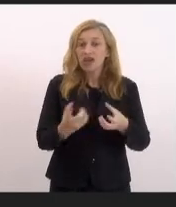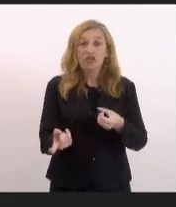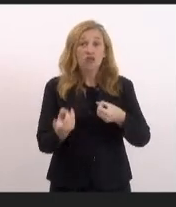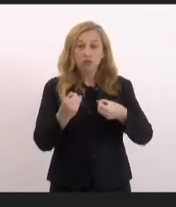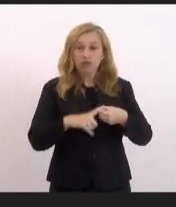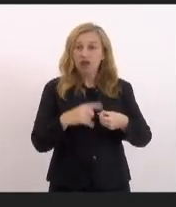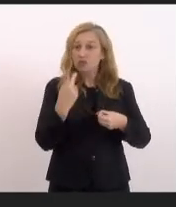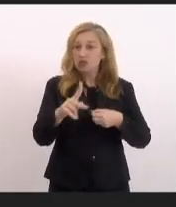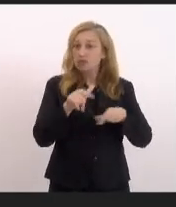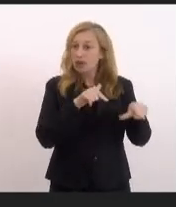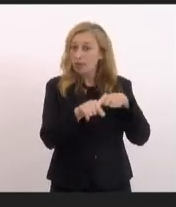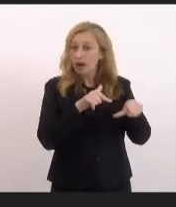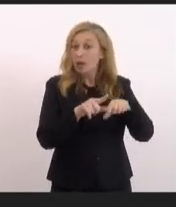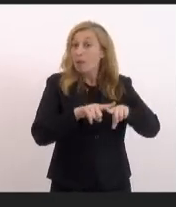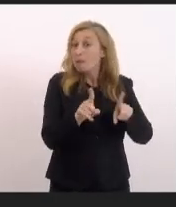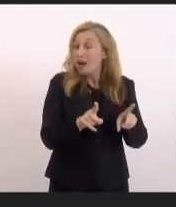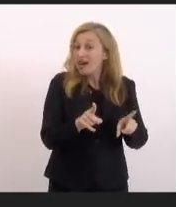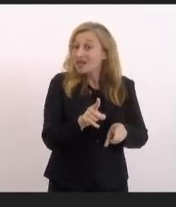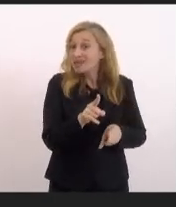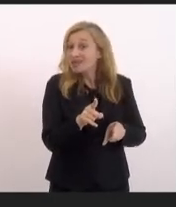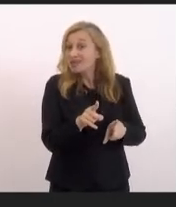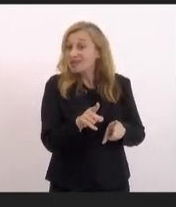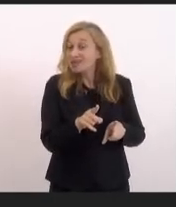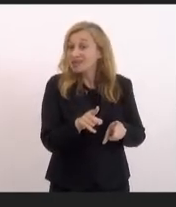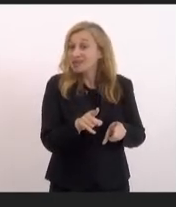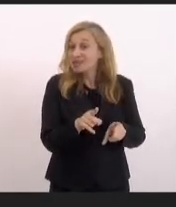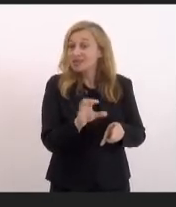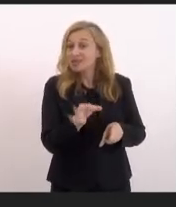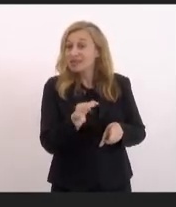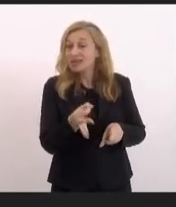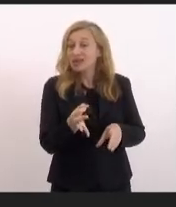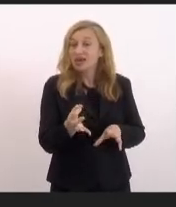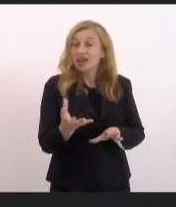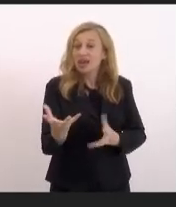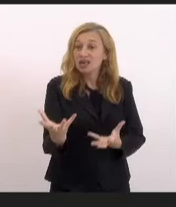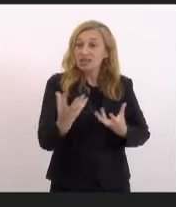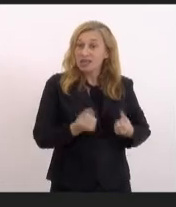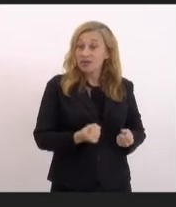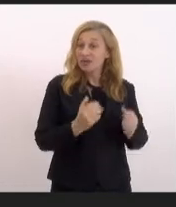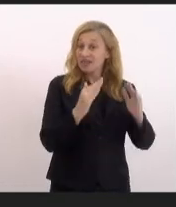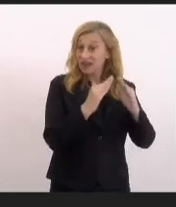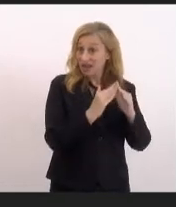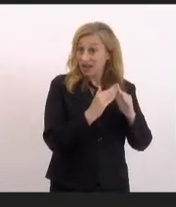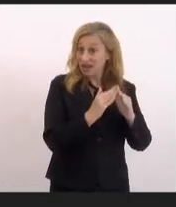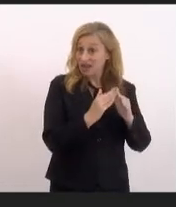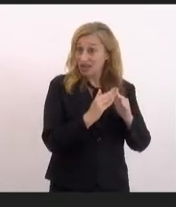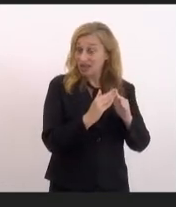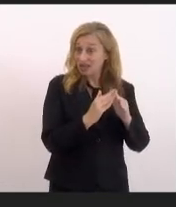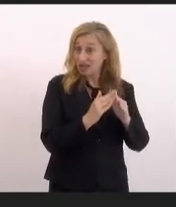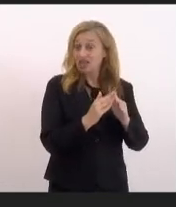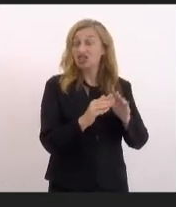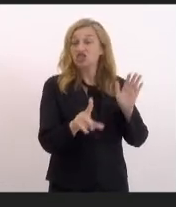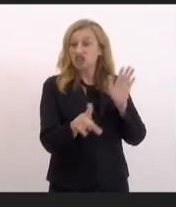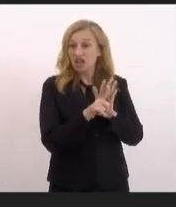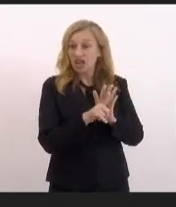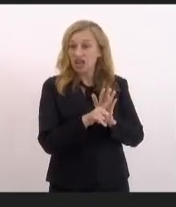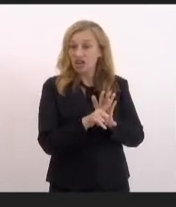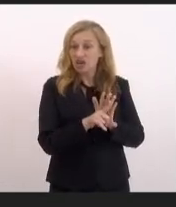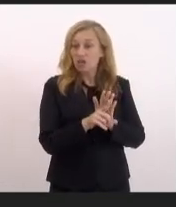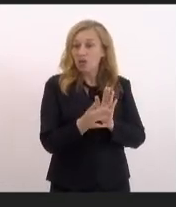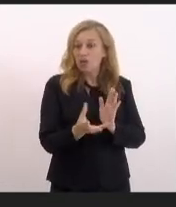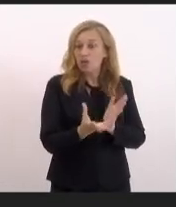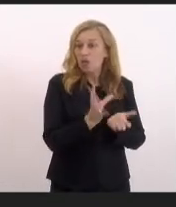seu trabalho, mas, em compensação, posteriormente a receber desta Casa Legislativa uma doação de 10 milhões de